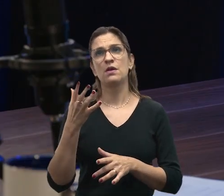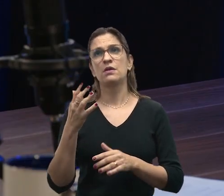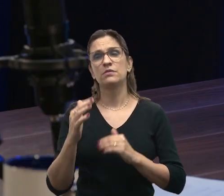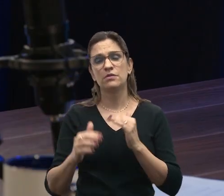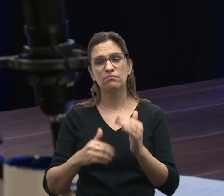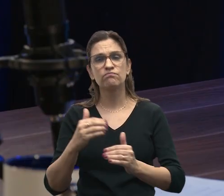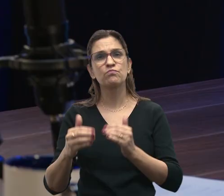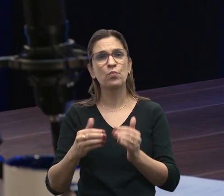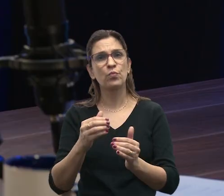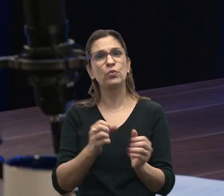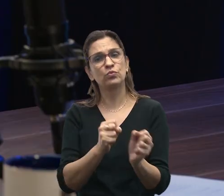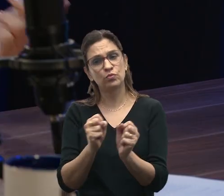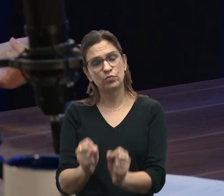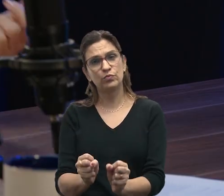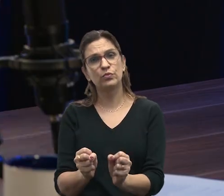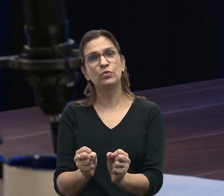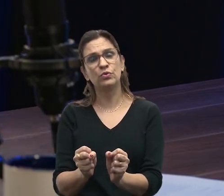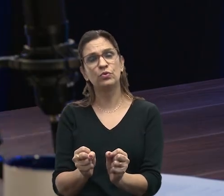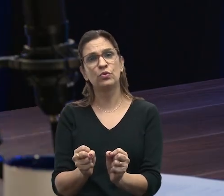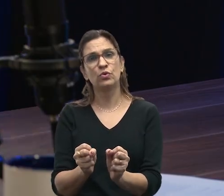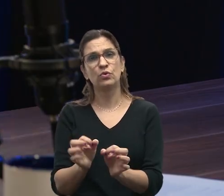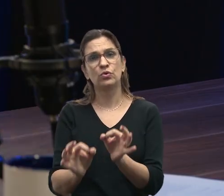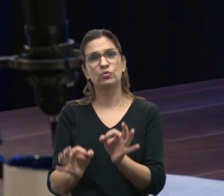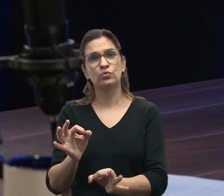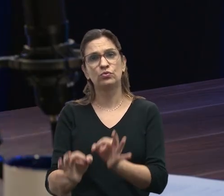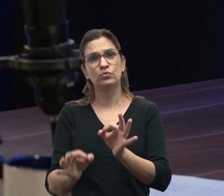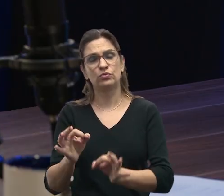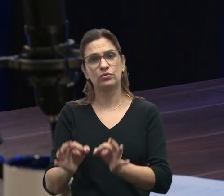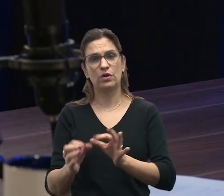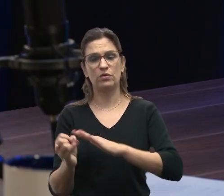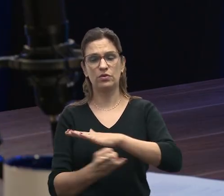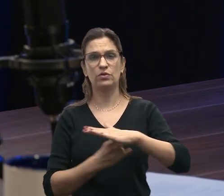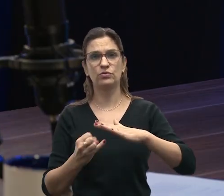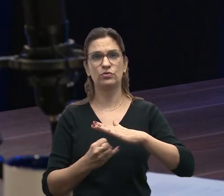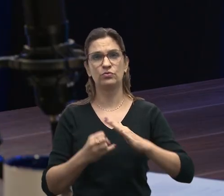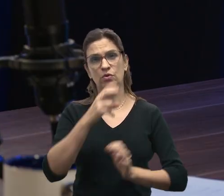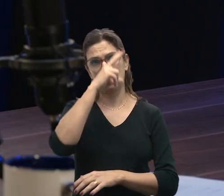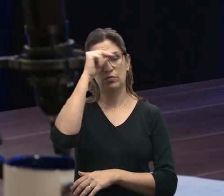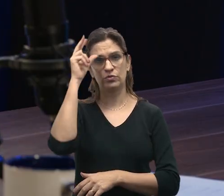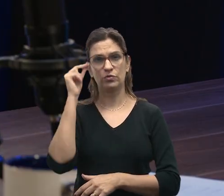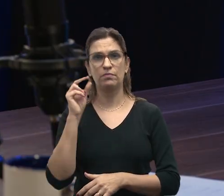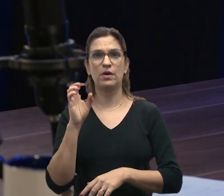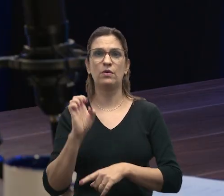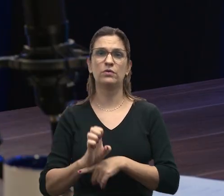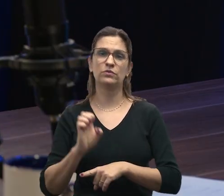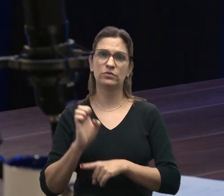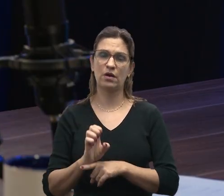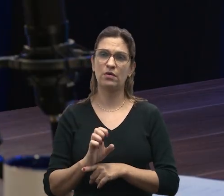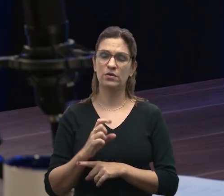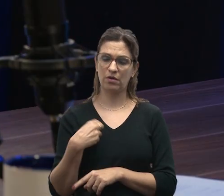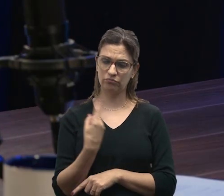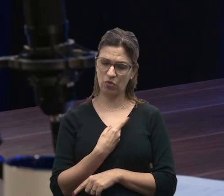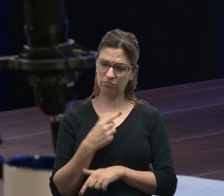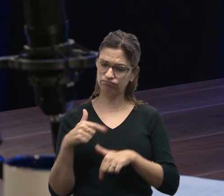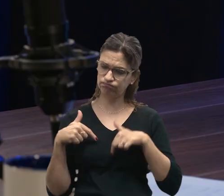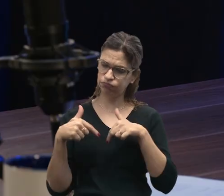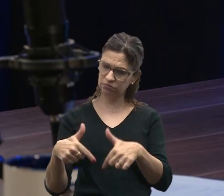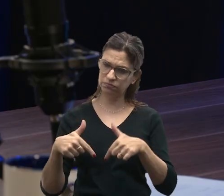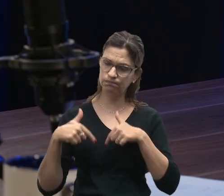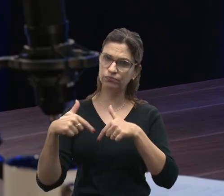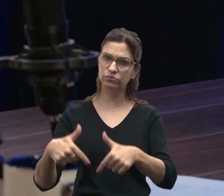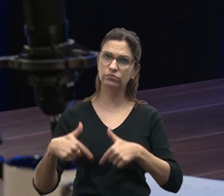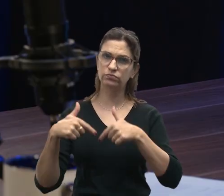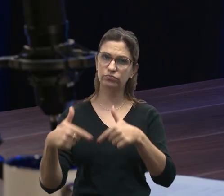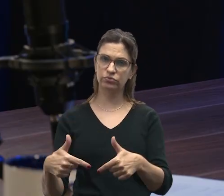e nos próprios órgãos estaduais e municipais. Ok, nós fomos numa luta intensa, buscando soluções.